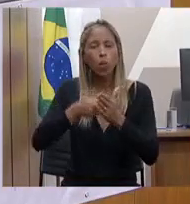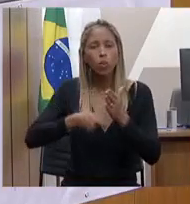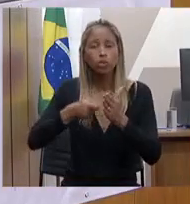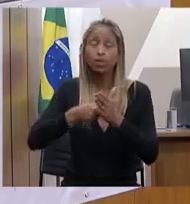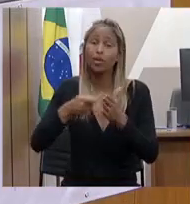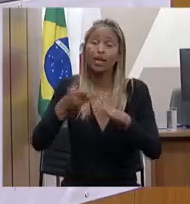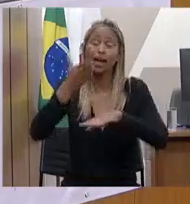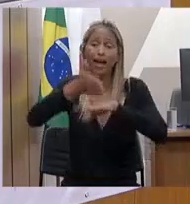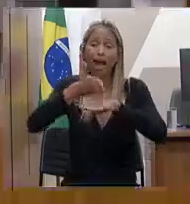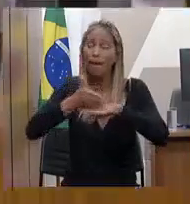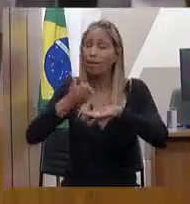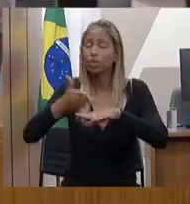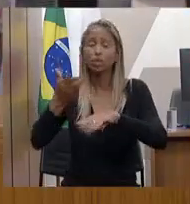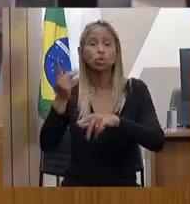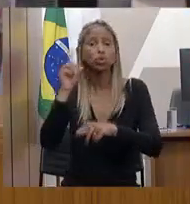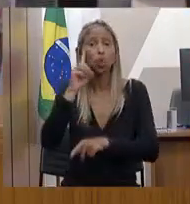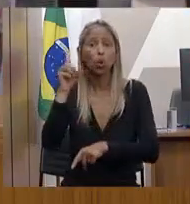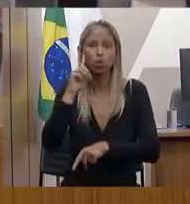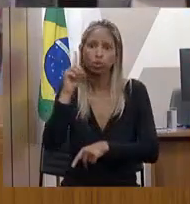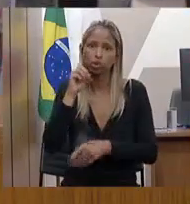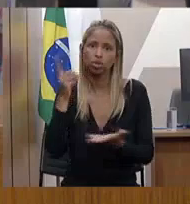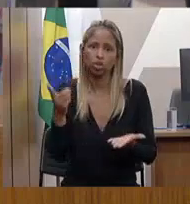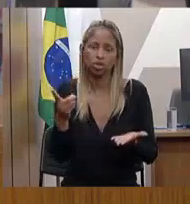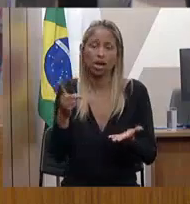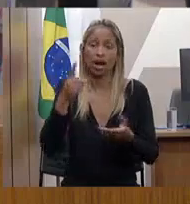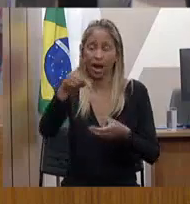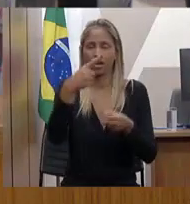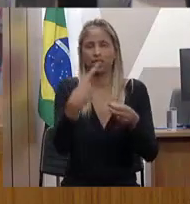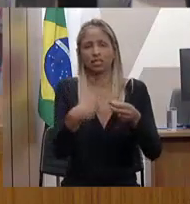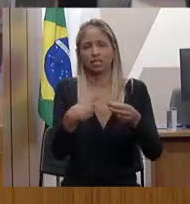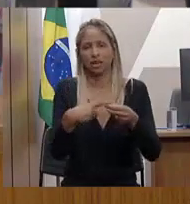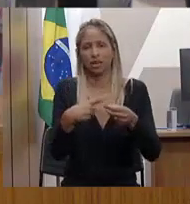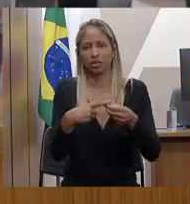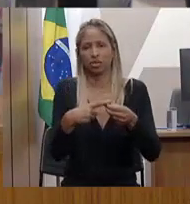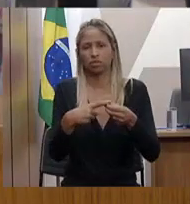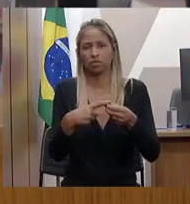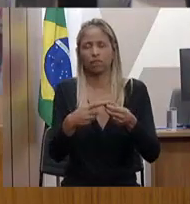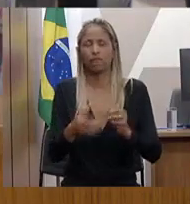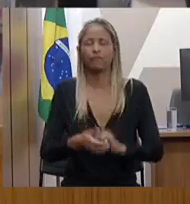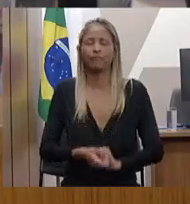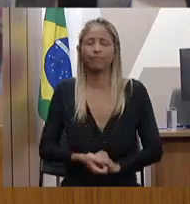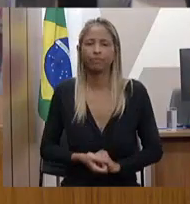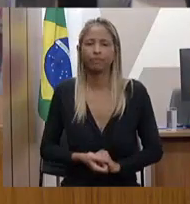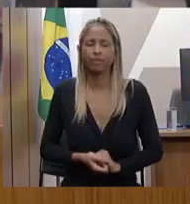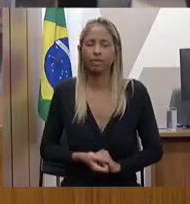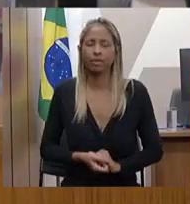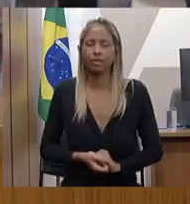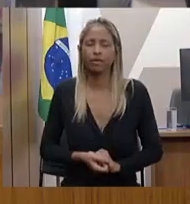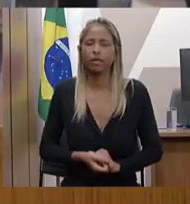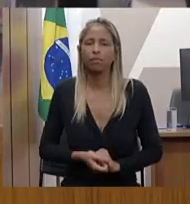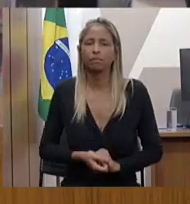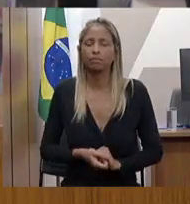que ocorrem diariamente naquele estado naquela cidade dos movimentos Falando nisso né o fórum é um